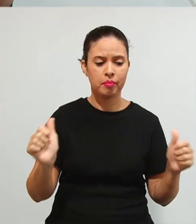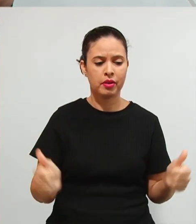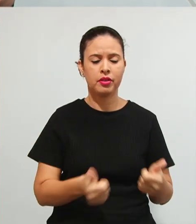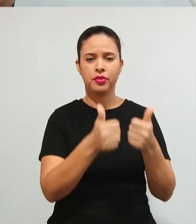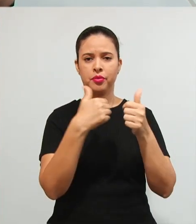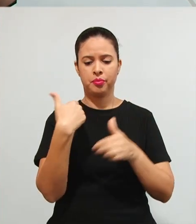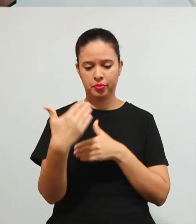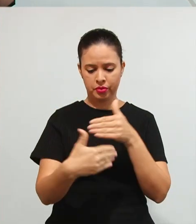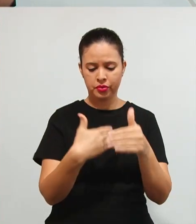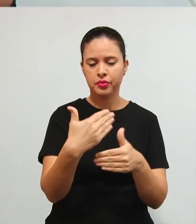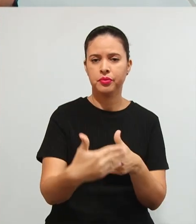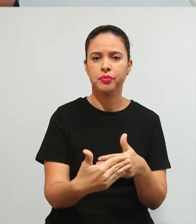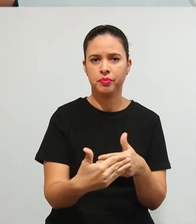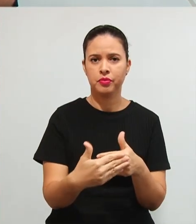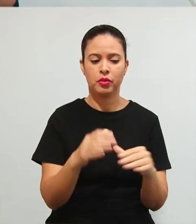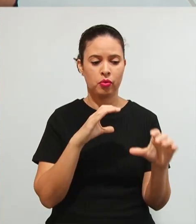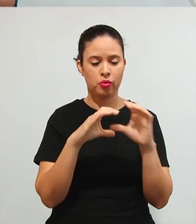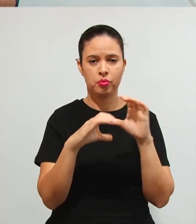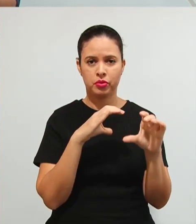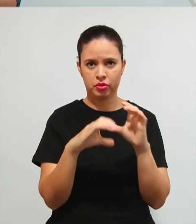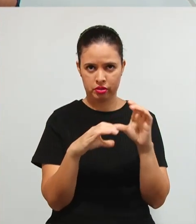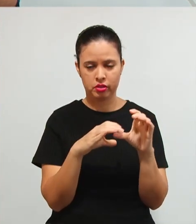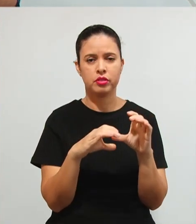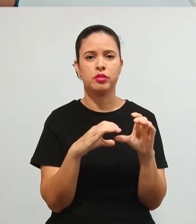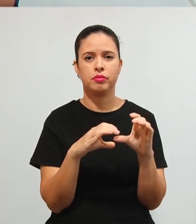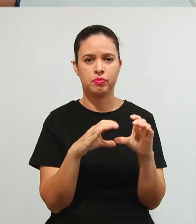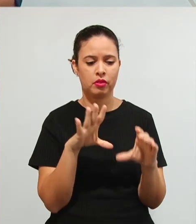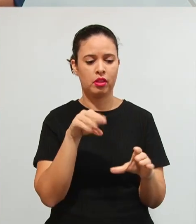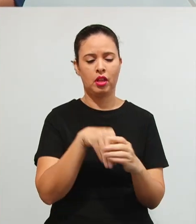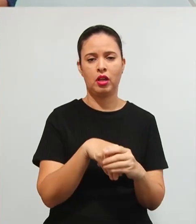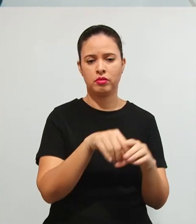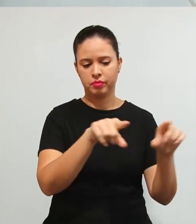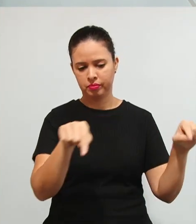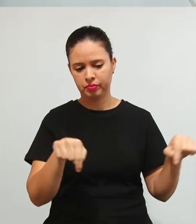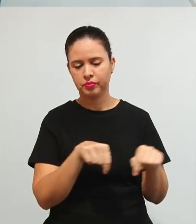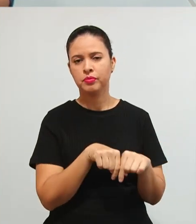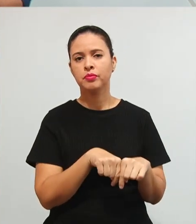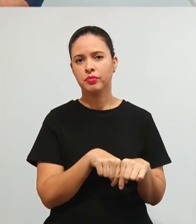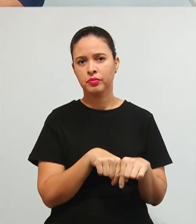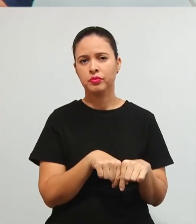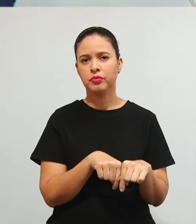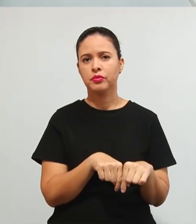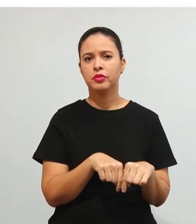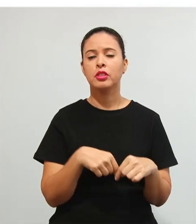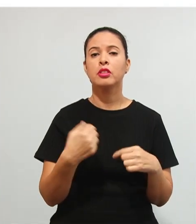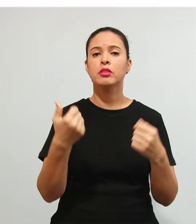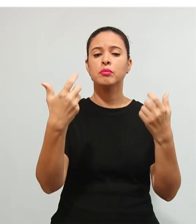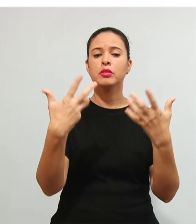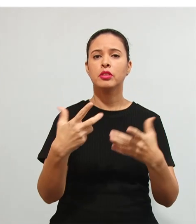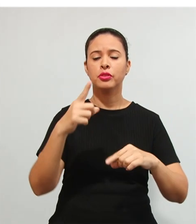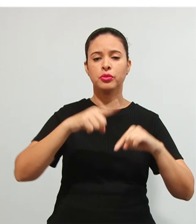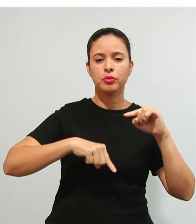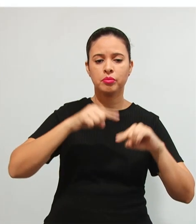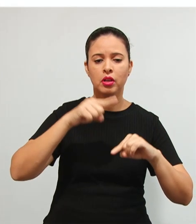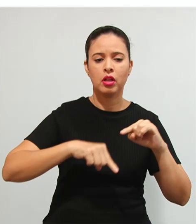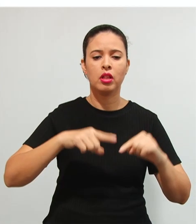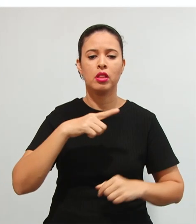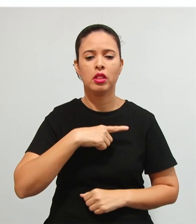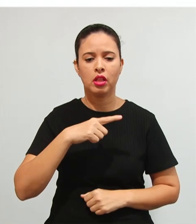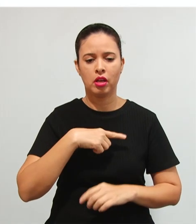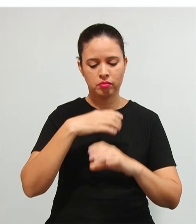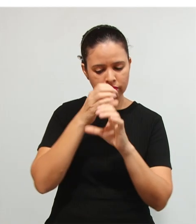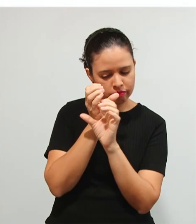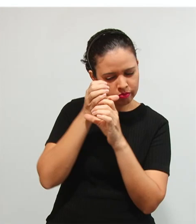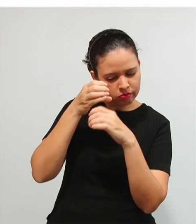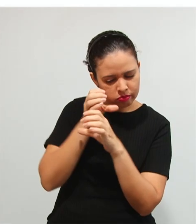o processo de comunicação dentro da sala de aula. Quando a gente fala de instrumento, a gente tem